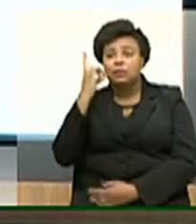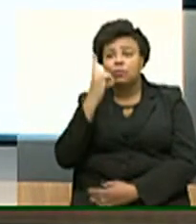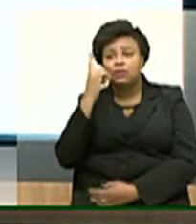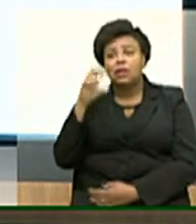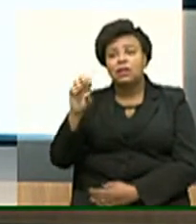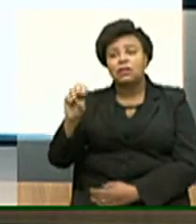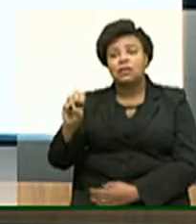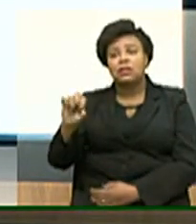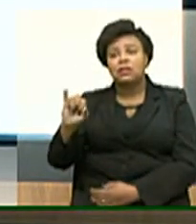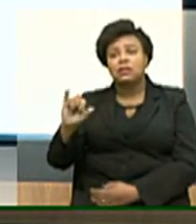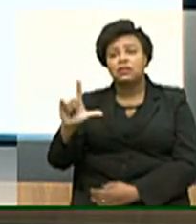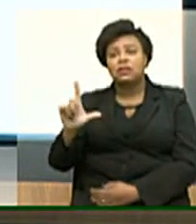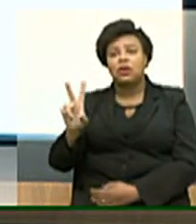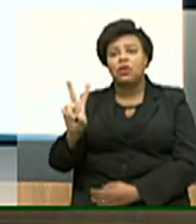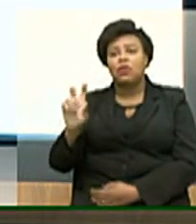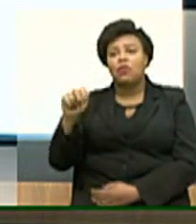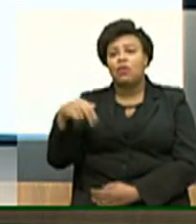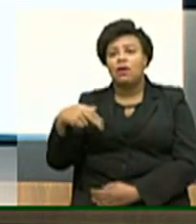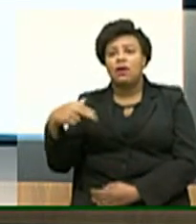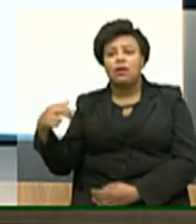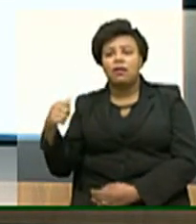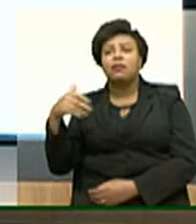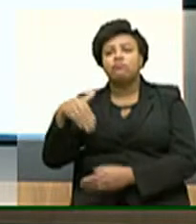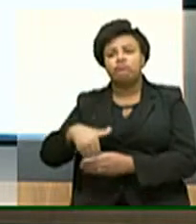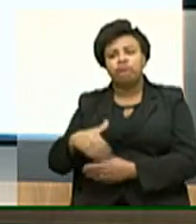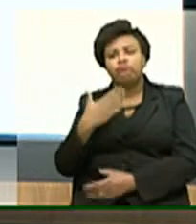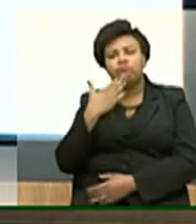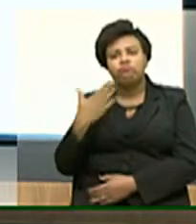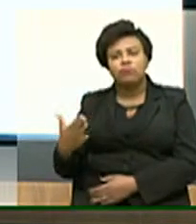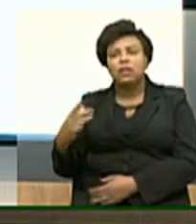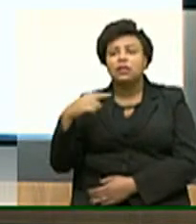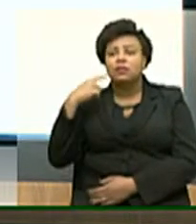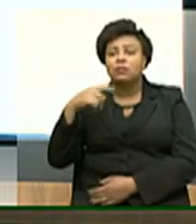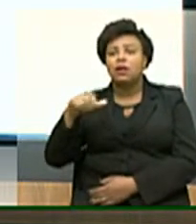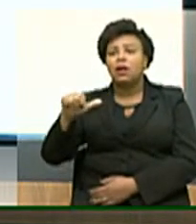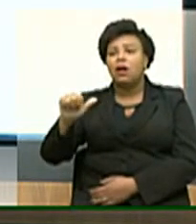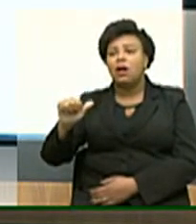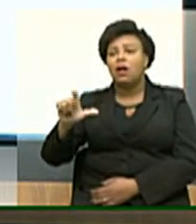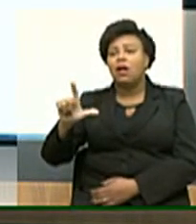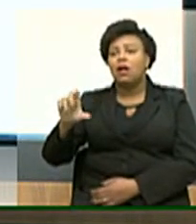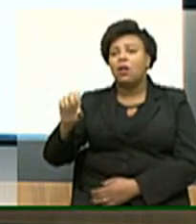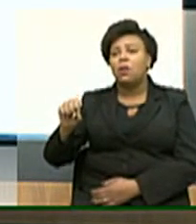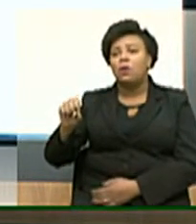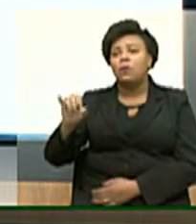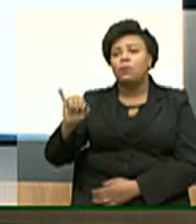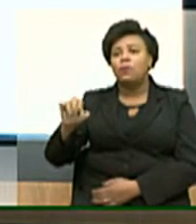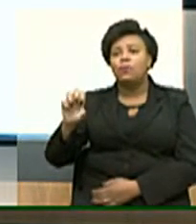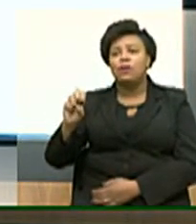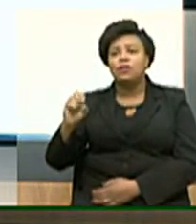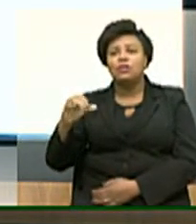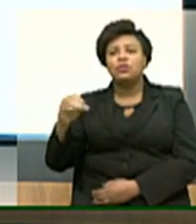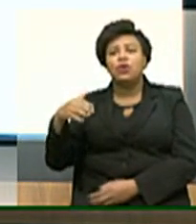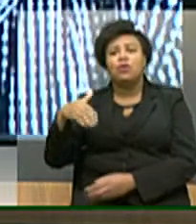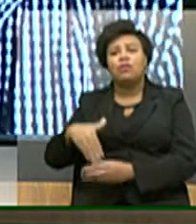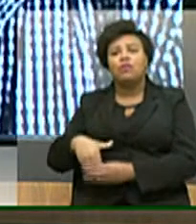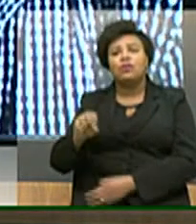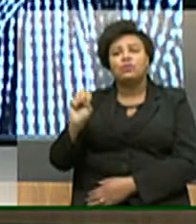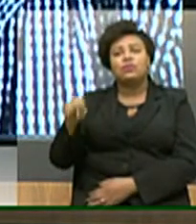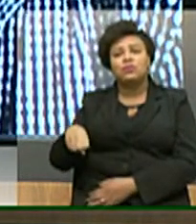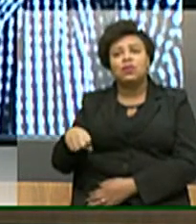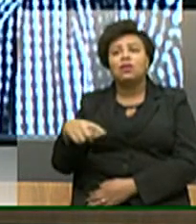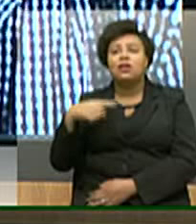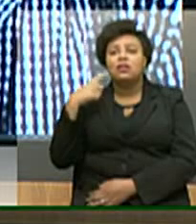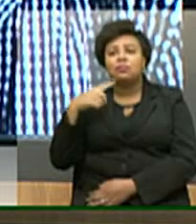Kovac. Favorável. Deputado Luiz Clasman. Voto sim, presidente. Deputado